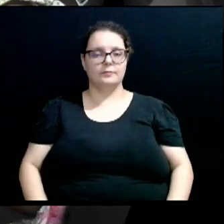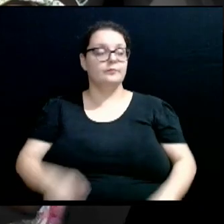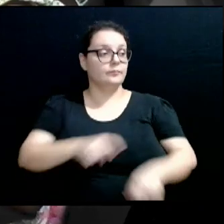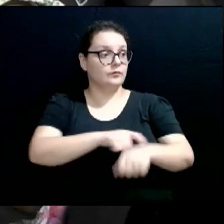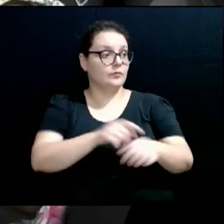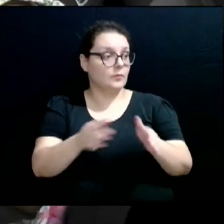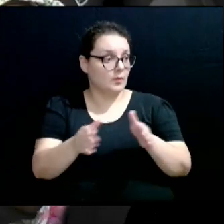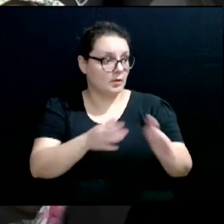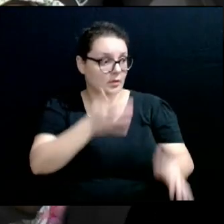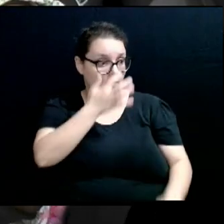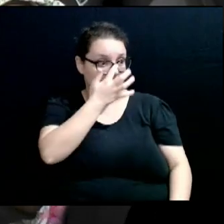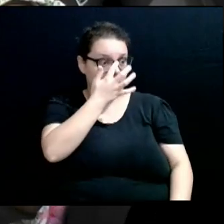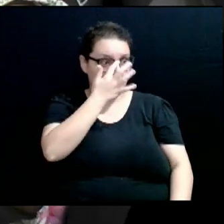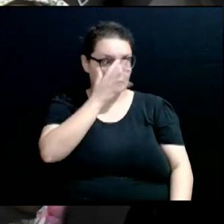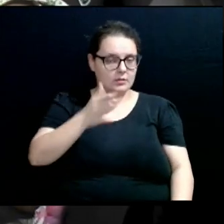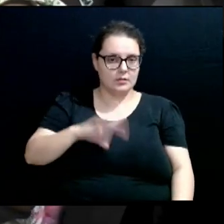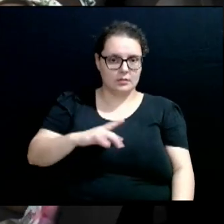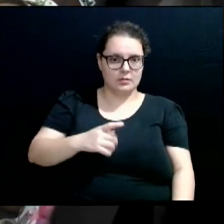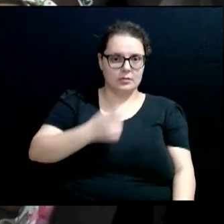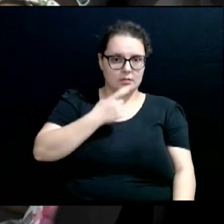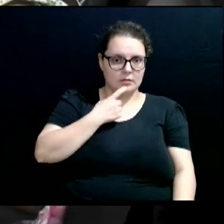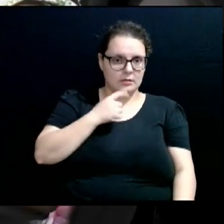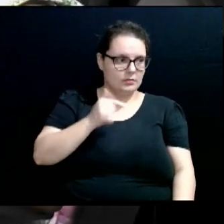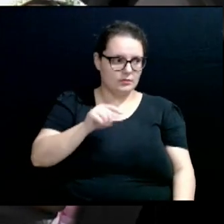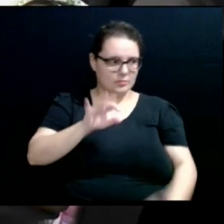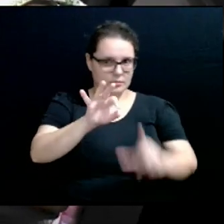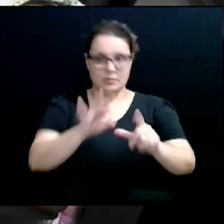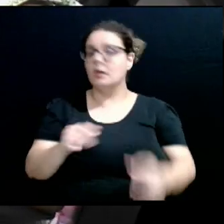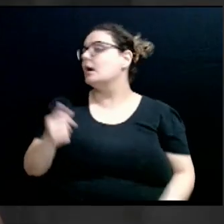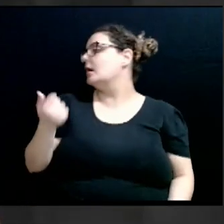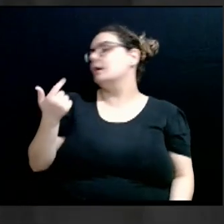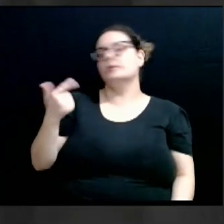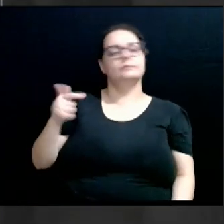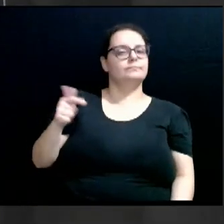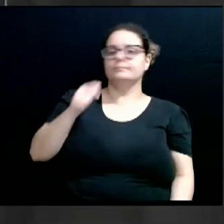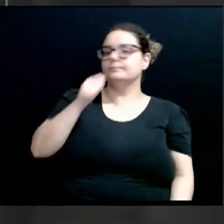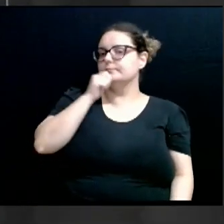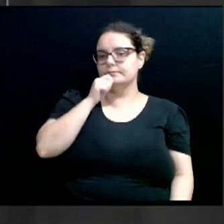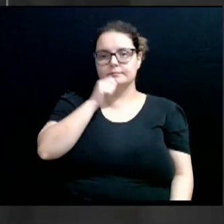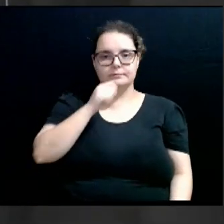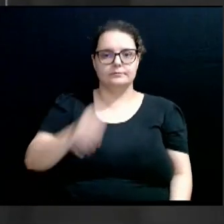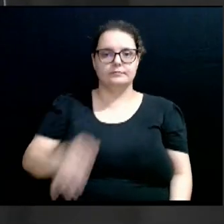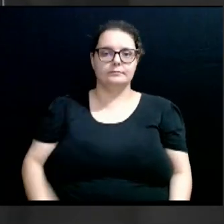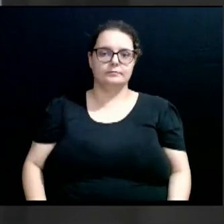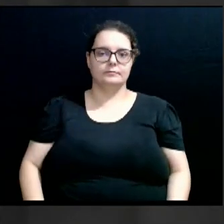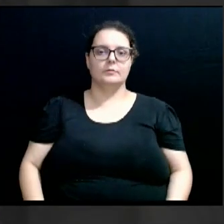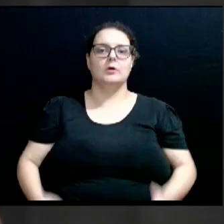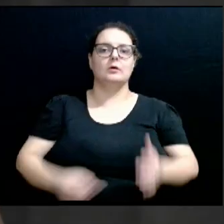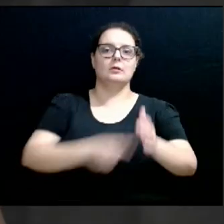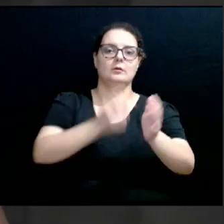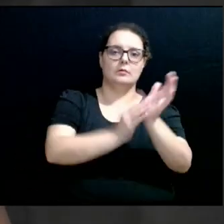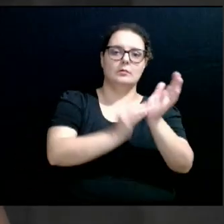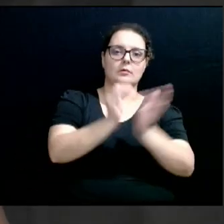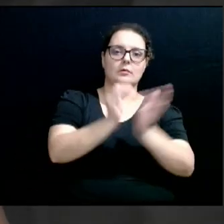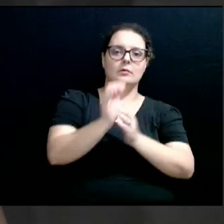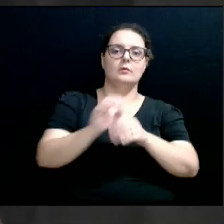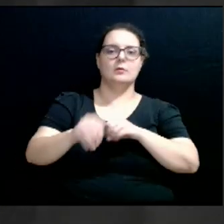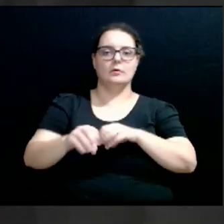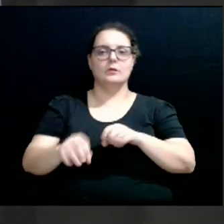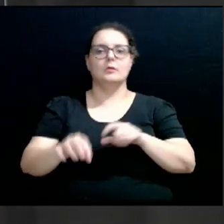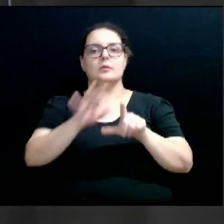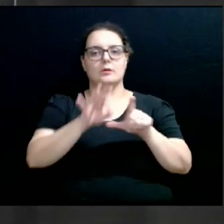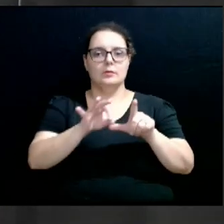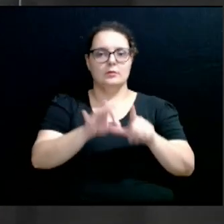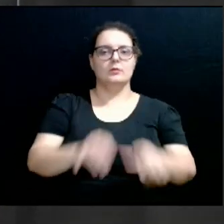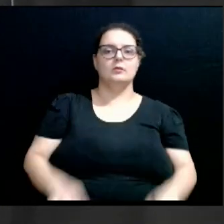Campinas, não tínhamos ainda as cotas, né? Não, mas eu sou do primeiro concurso de educação com a cotas raciais, que é o concurso de OP em